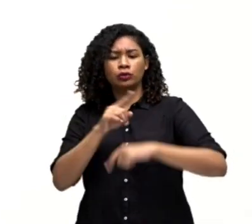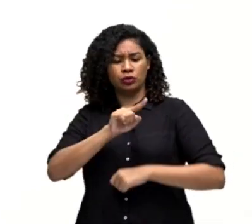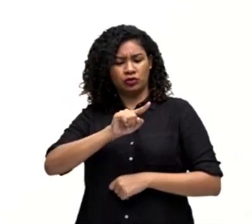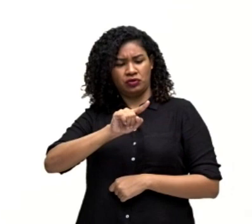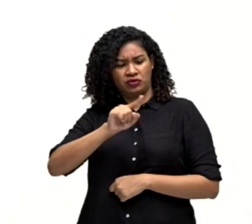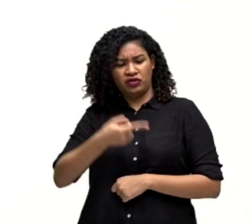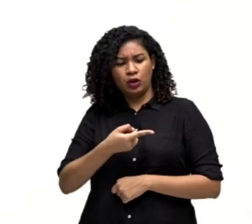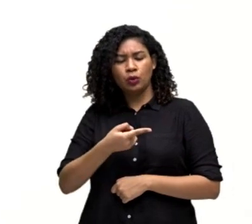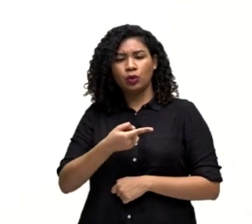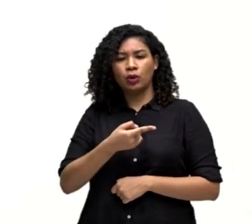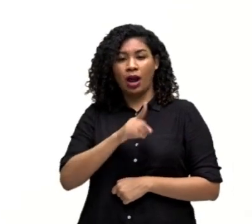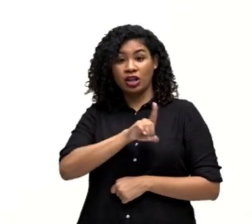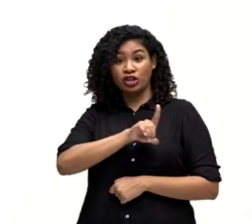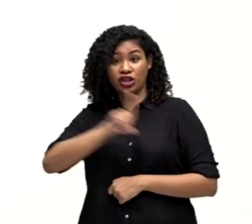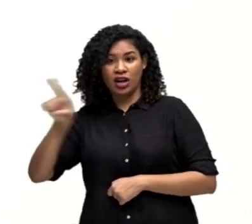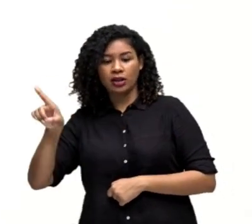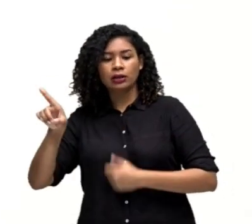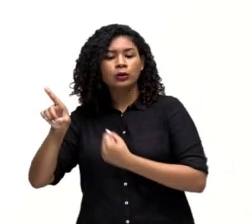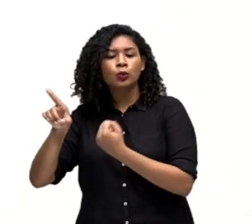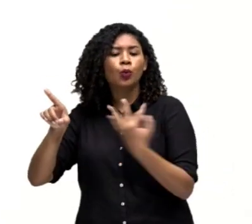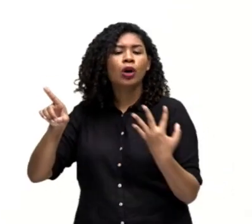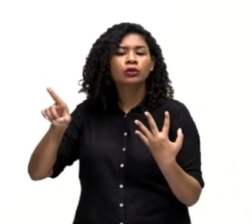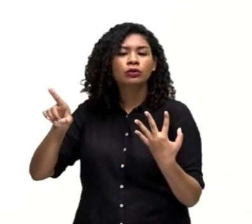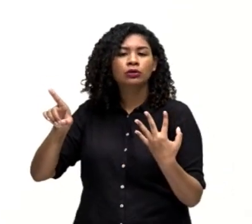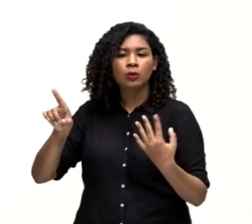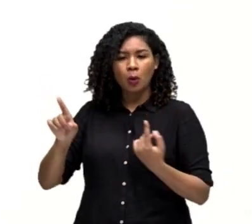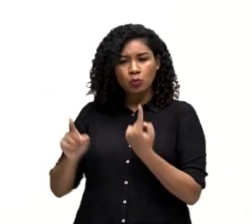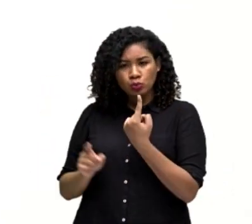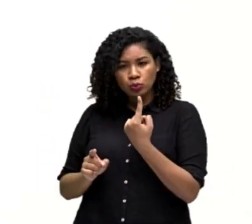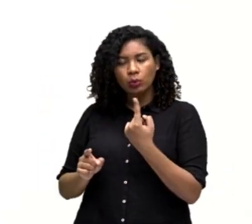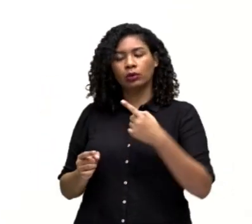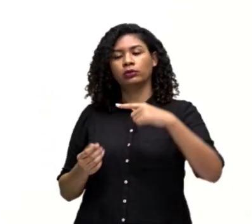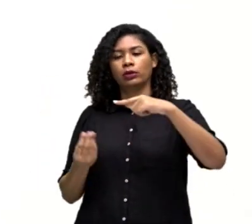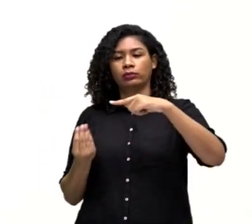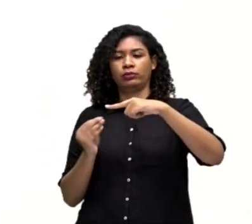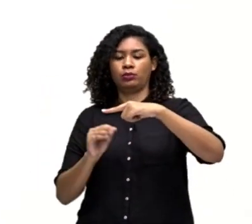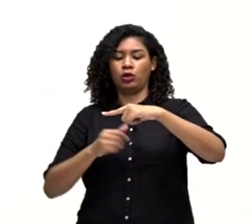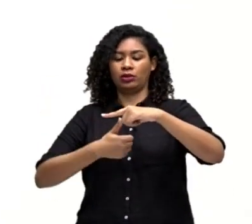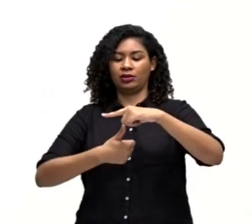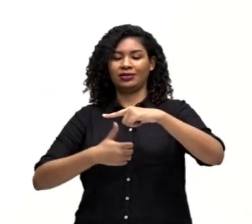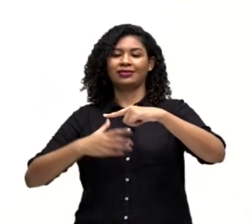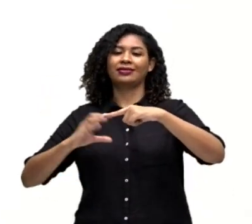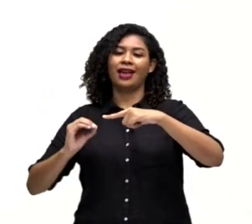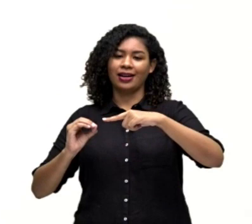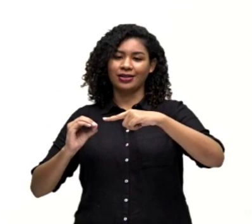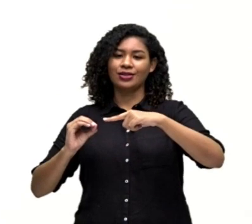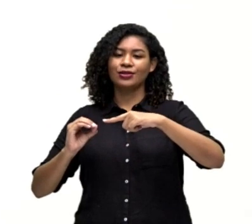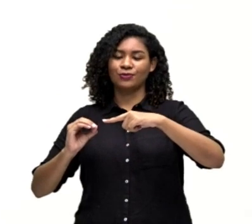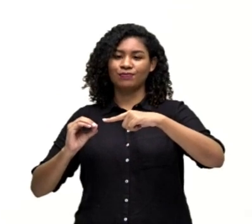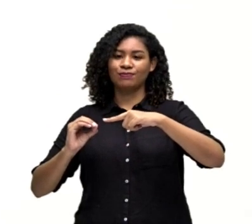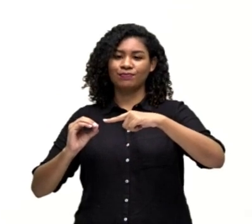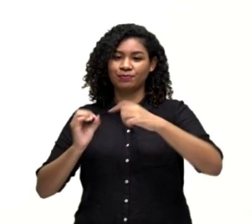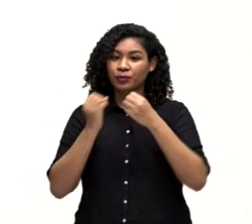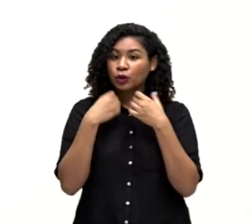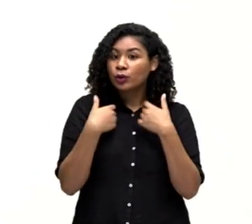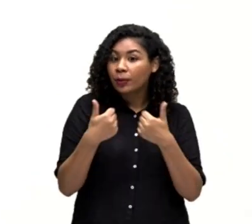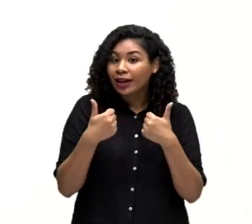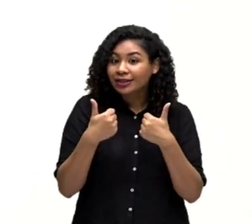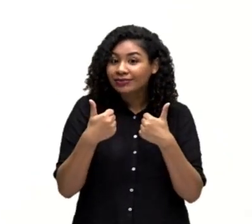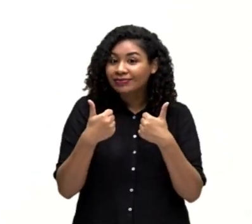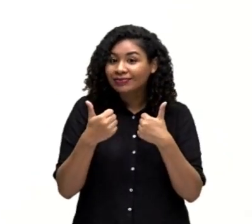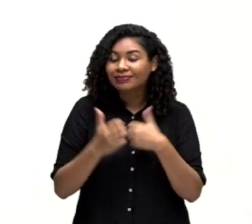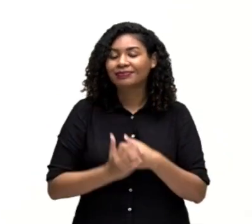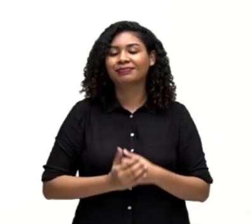Como nós temos apenas uma, então eu vou ter o número 1 seguido de um zero. Beleza? Então,